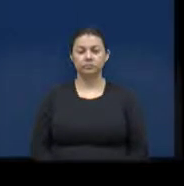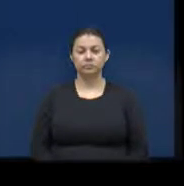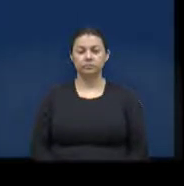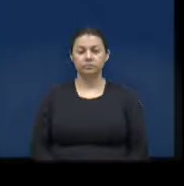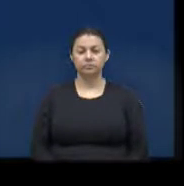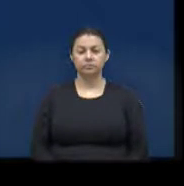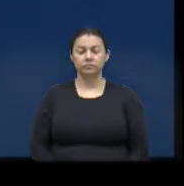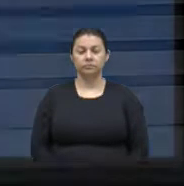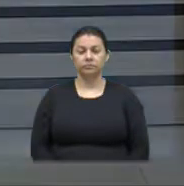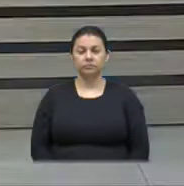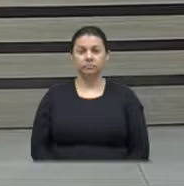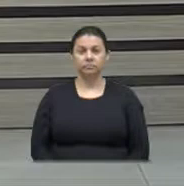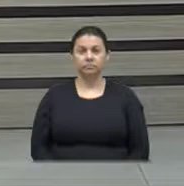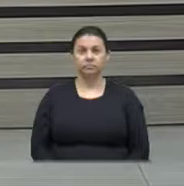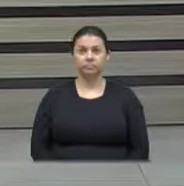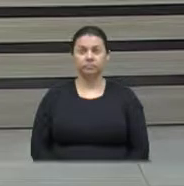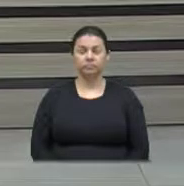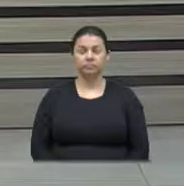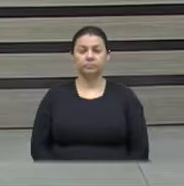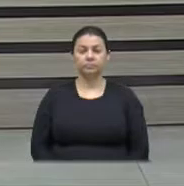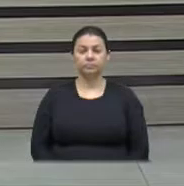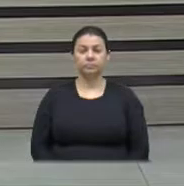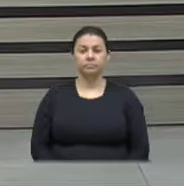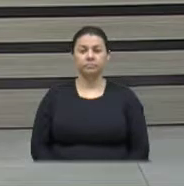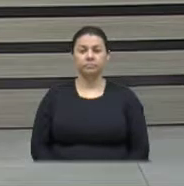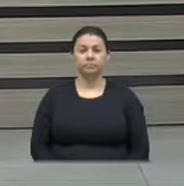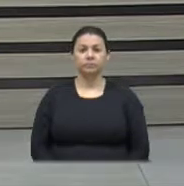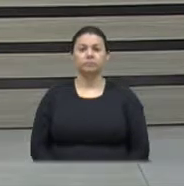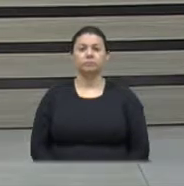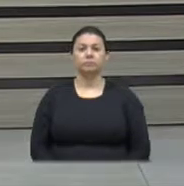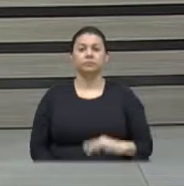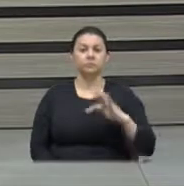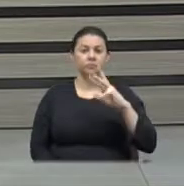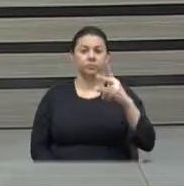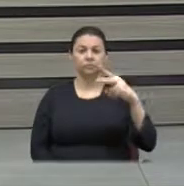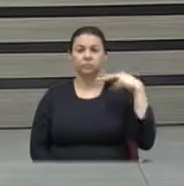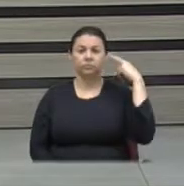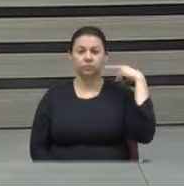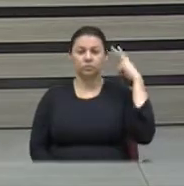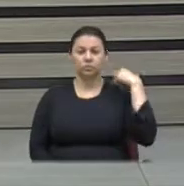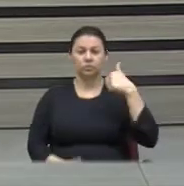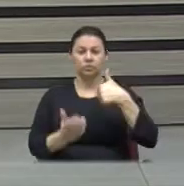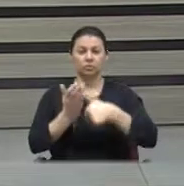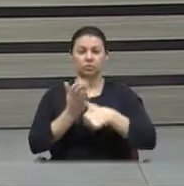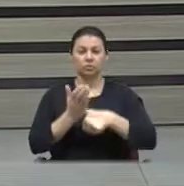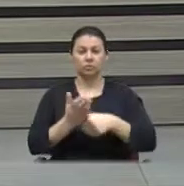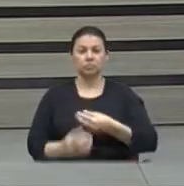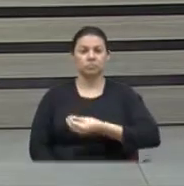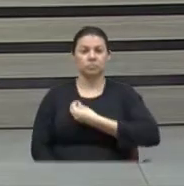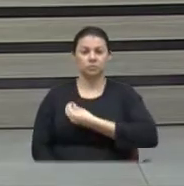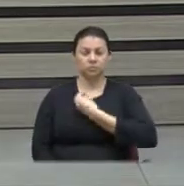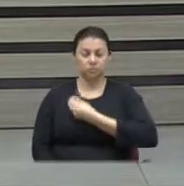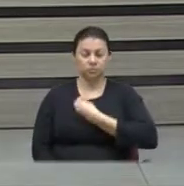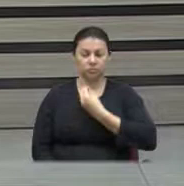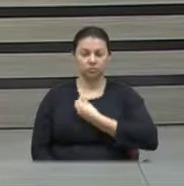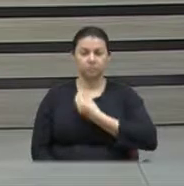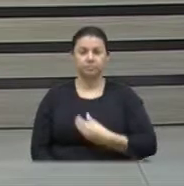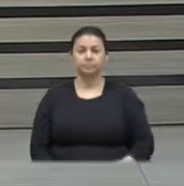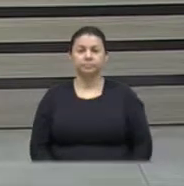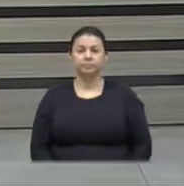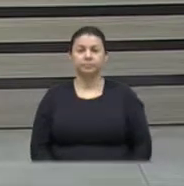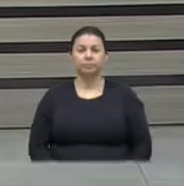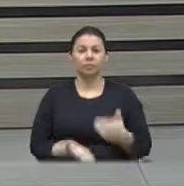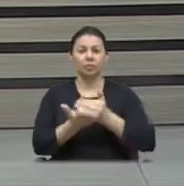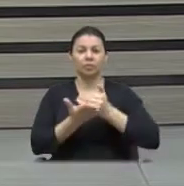havendo ou não o presidente da polícia a discussão e votação da matéria do da ordem do dia e